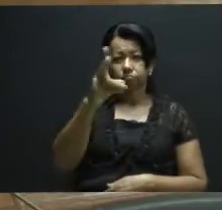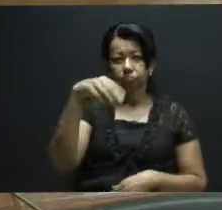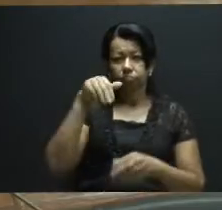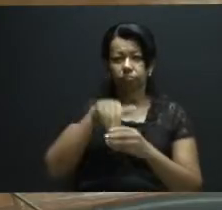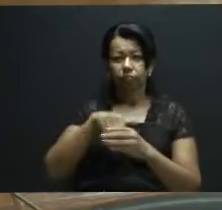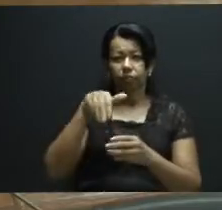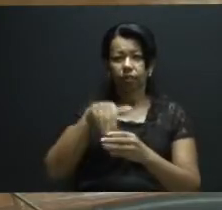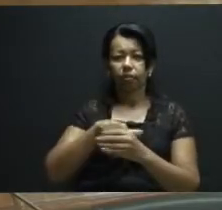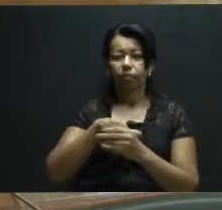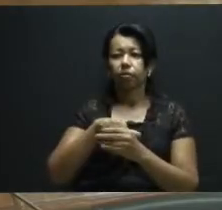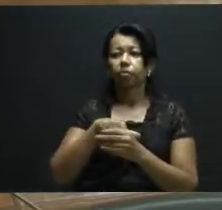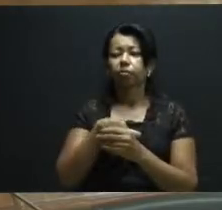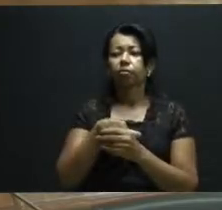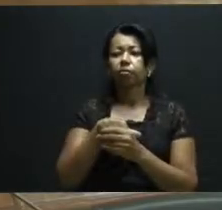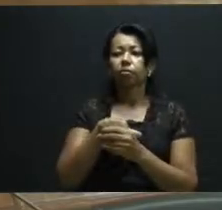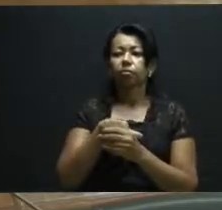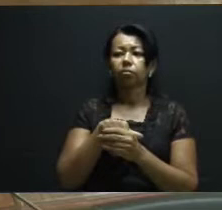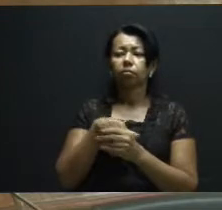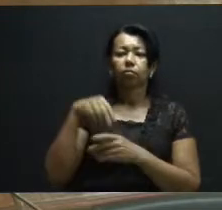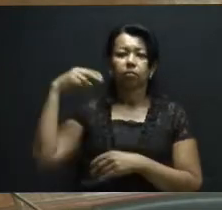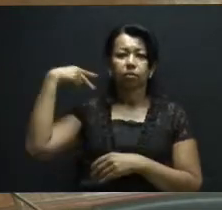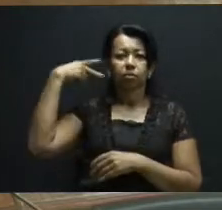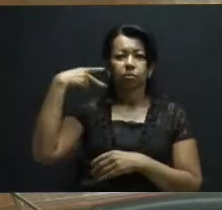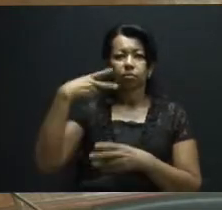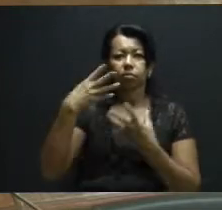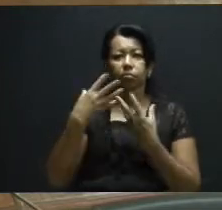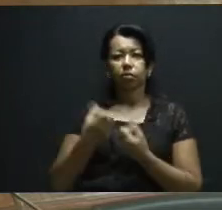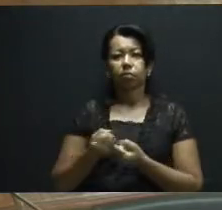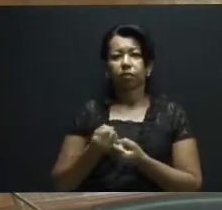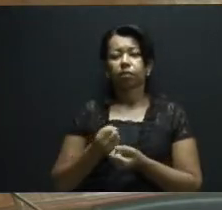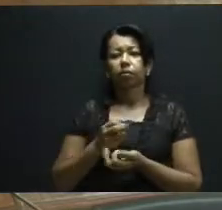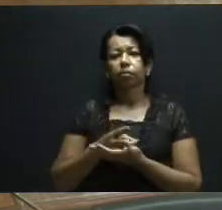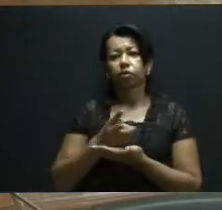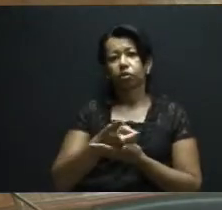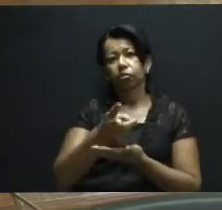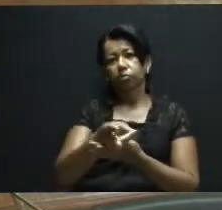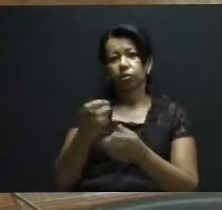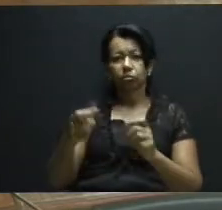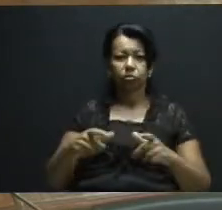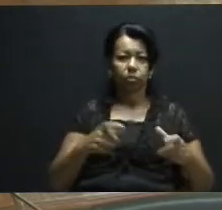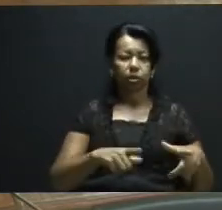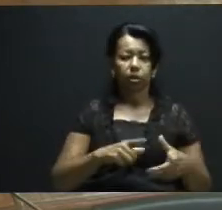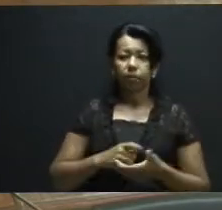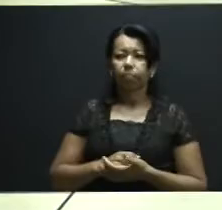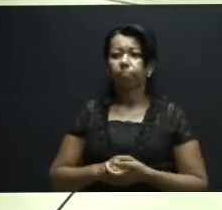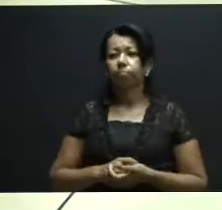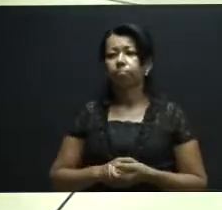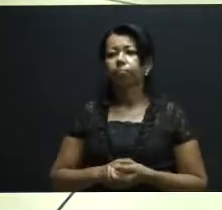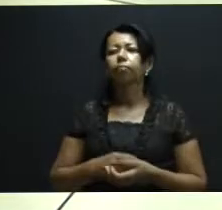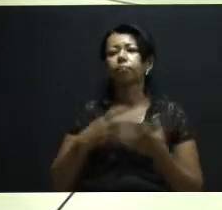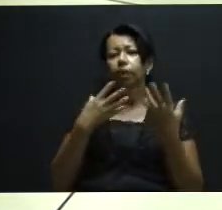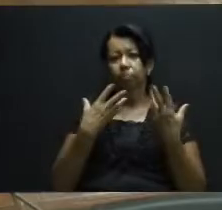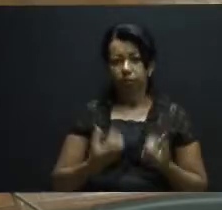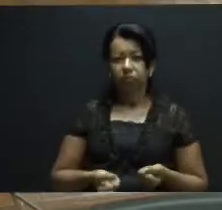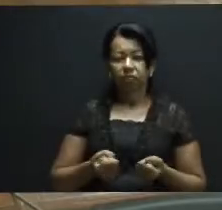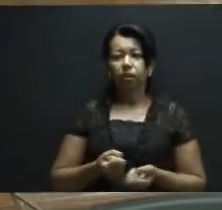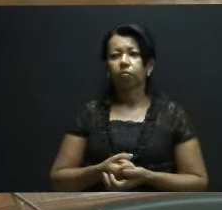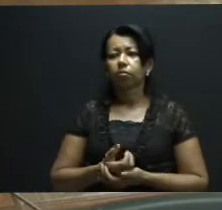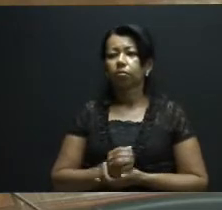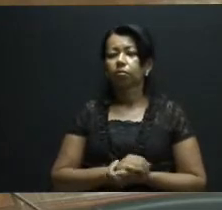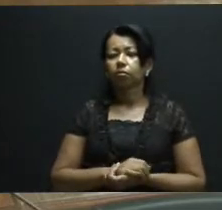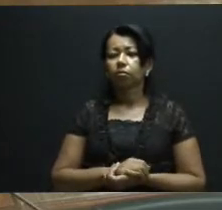invocação vereadores que forem pela aprovação permanece como se encontram aprovado